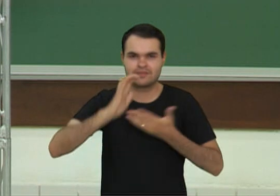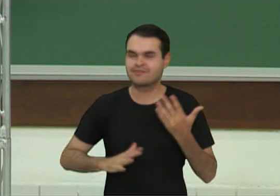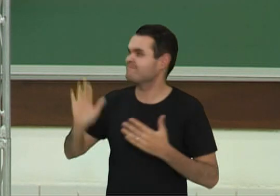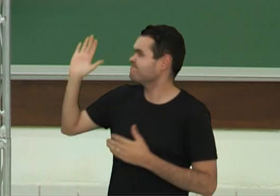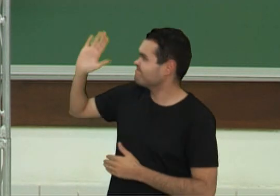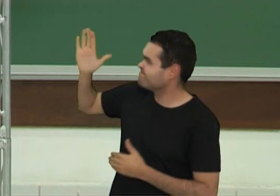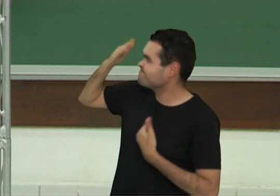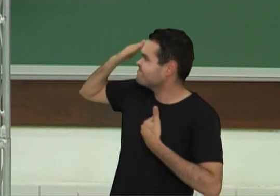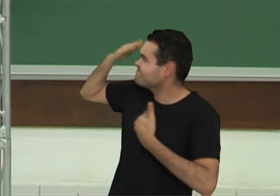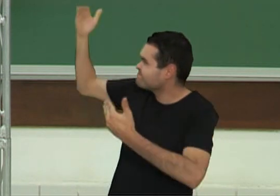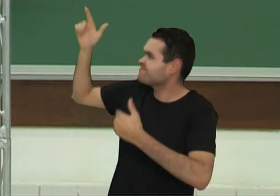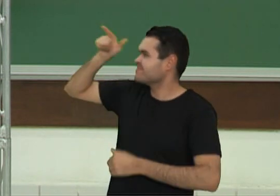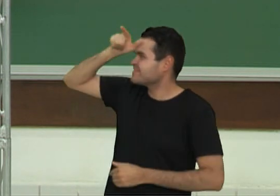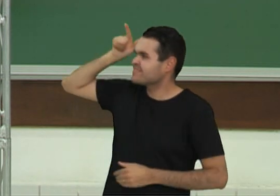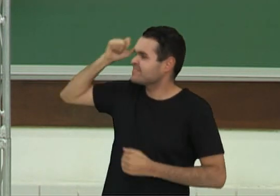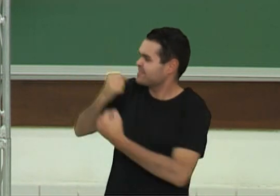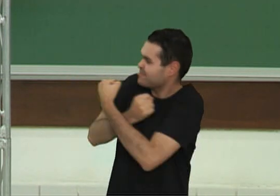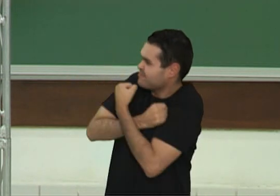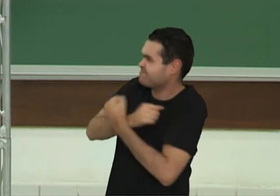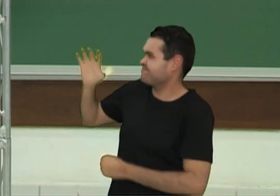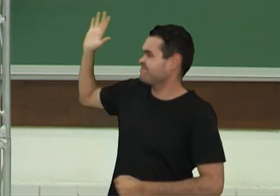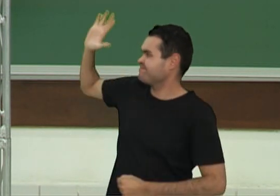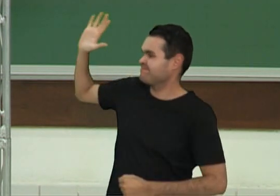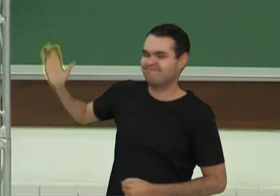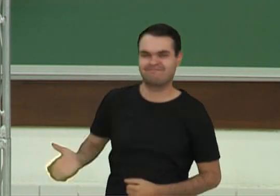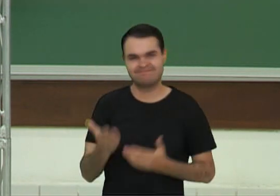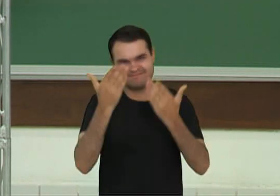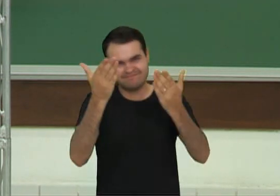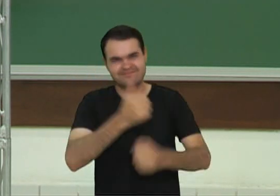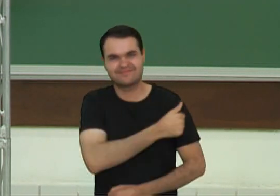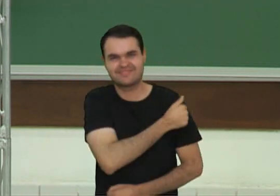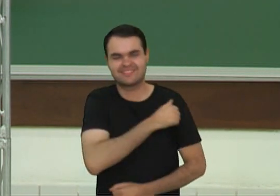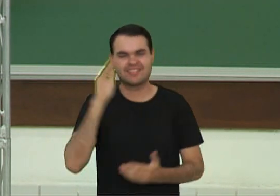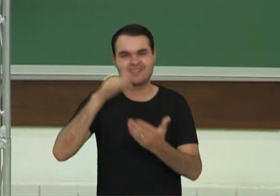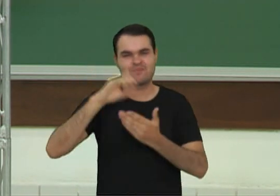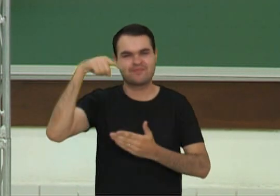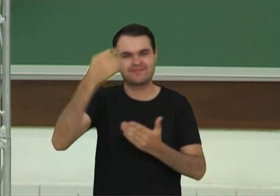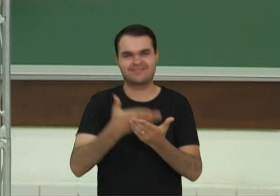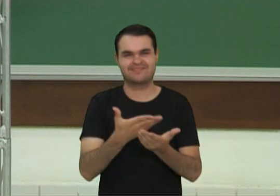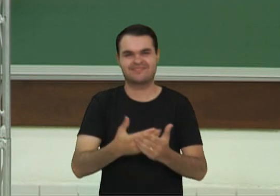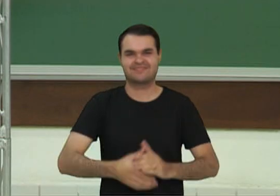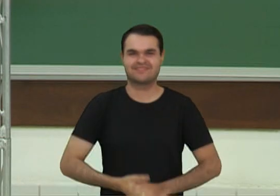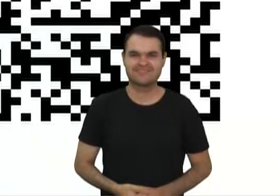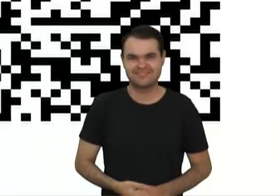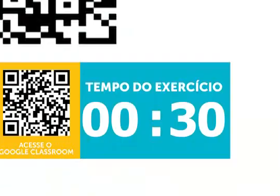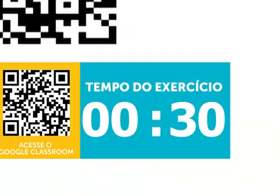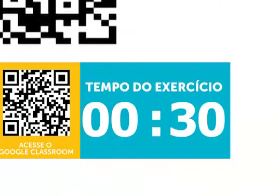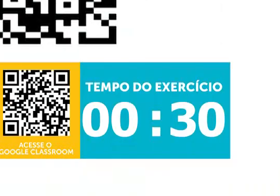Luiz. Muito obrigado, Luiz. Um forte abraço para você e para você, estudante. Até a próxima aula.